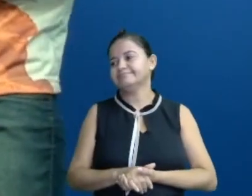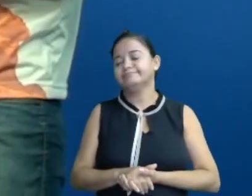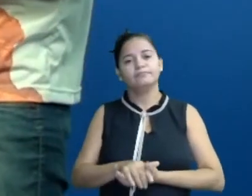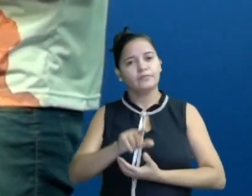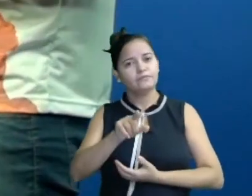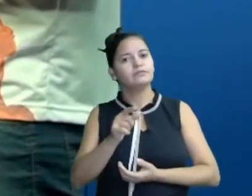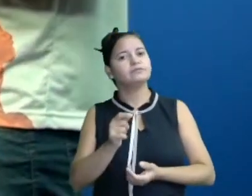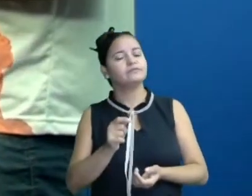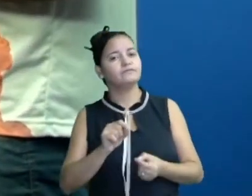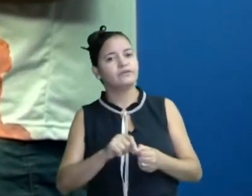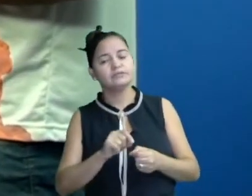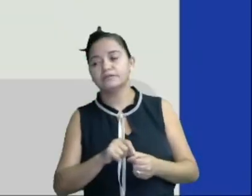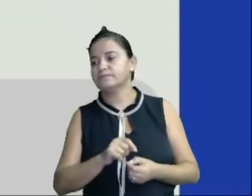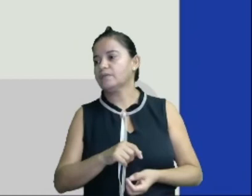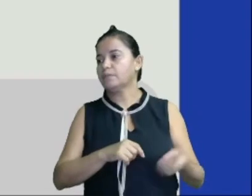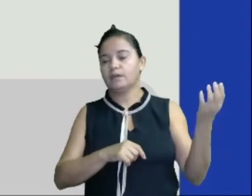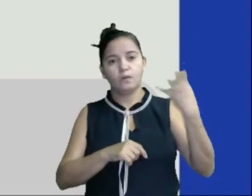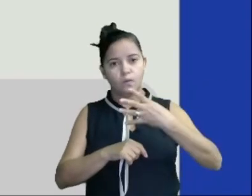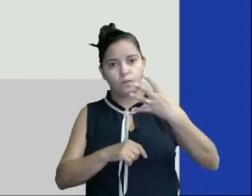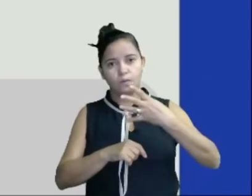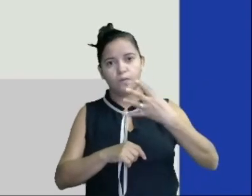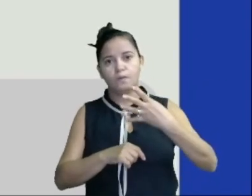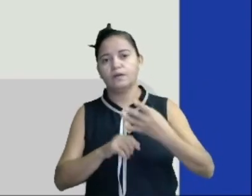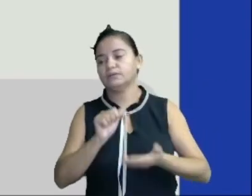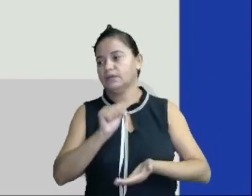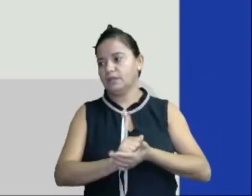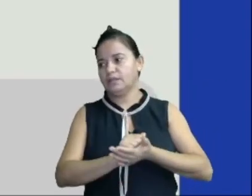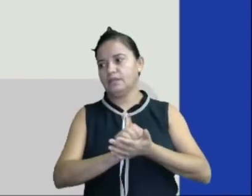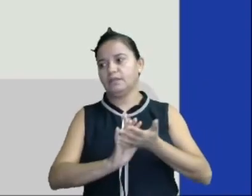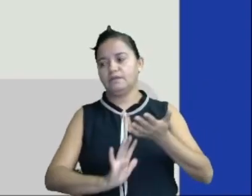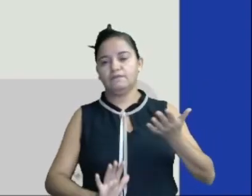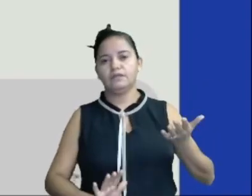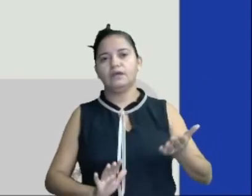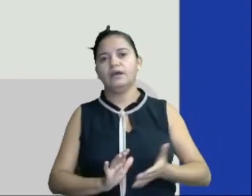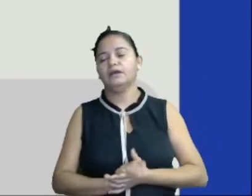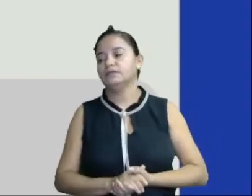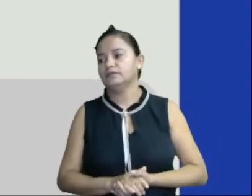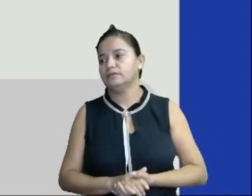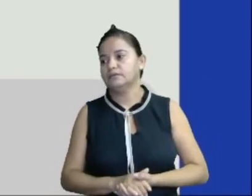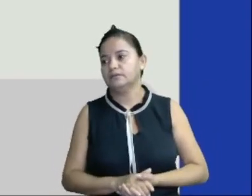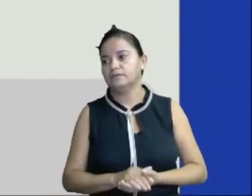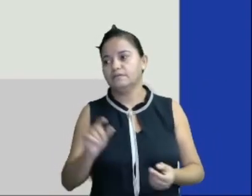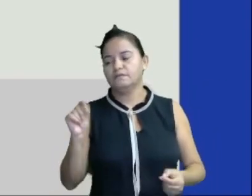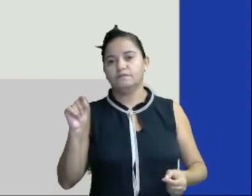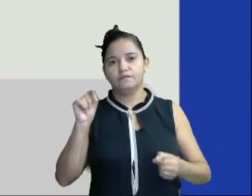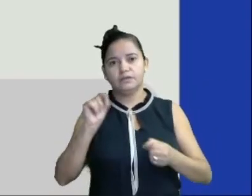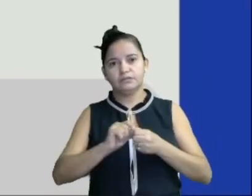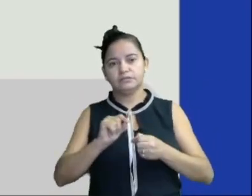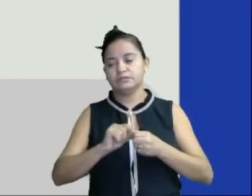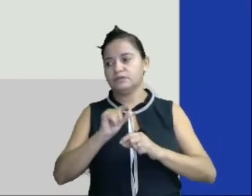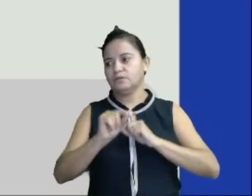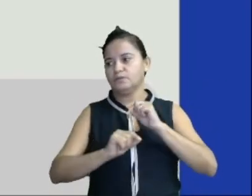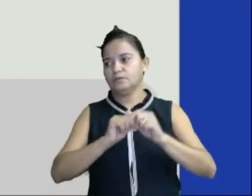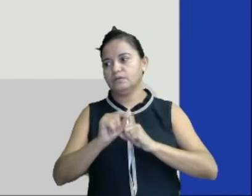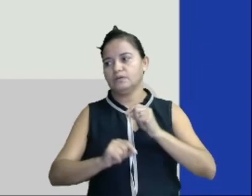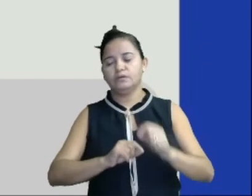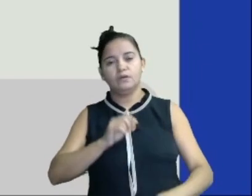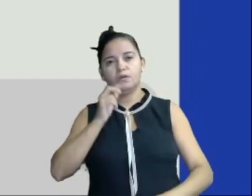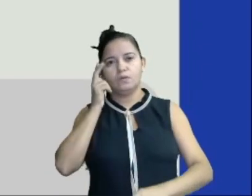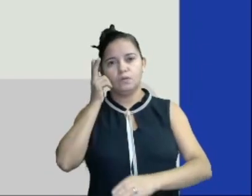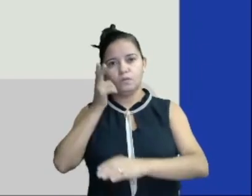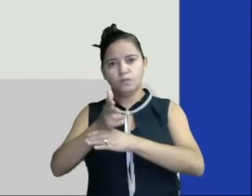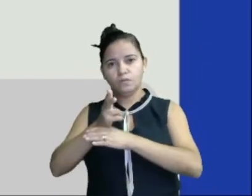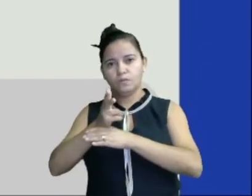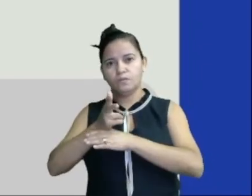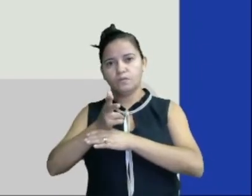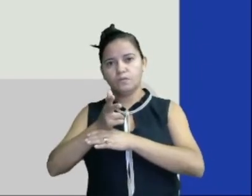sua turma. Uma outra atividade que eu vou propor é vocês agora aí em casa direcionarem a câmera do seu celular para esse